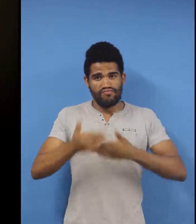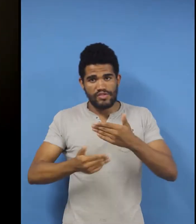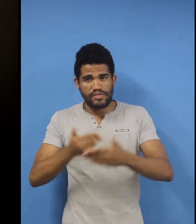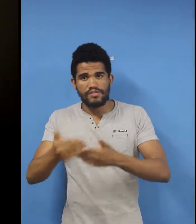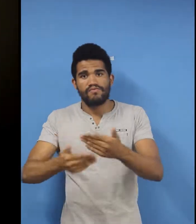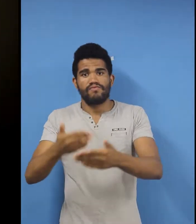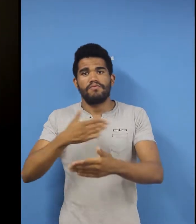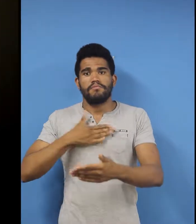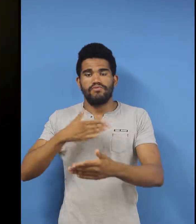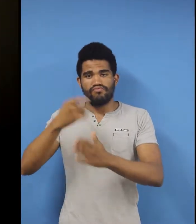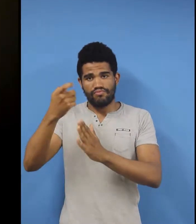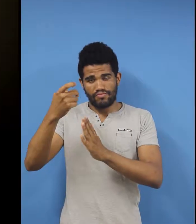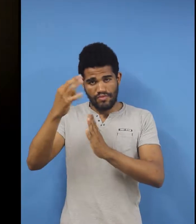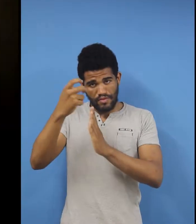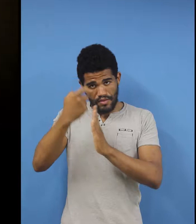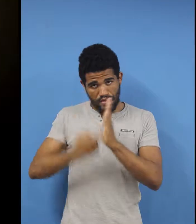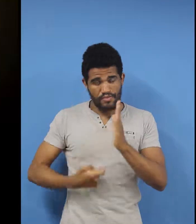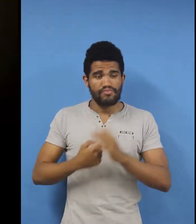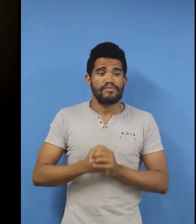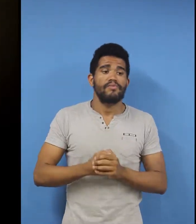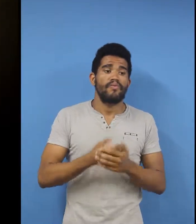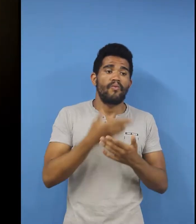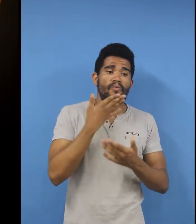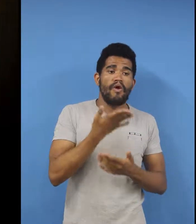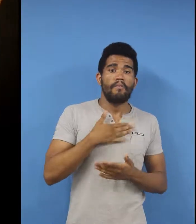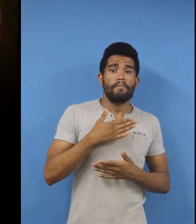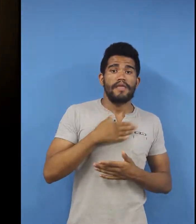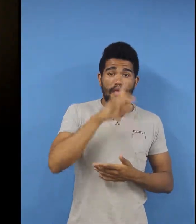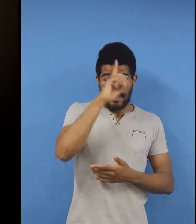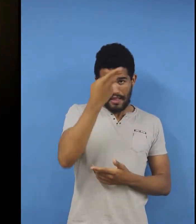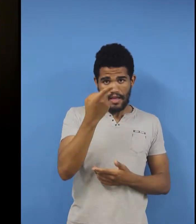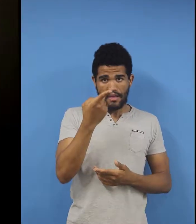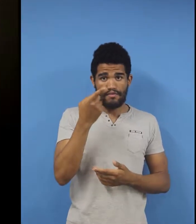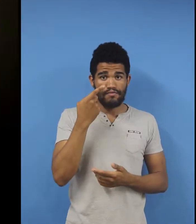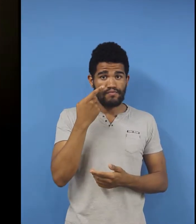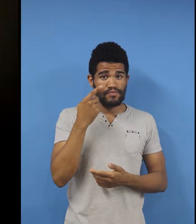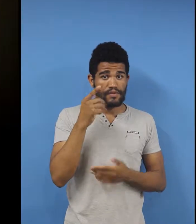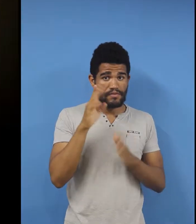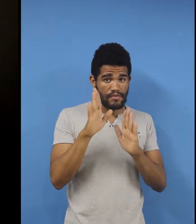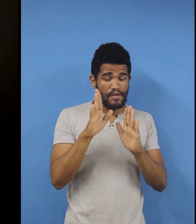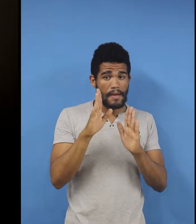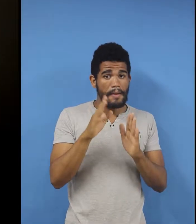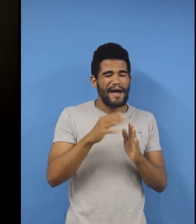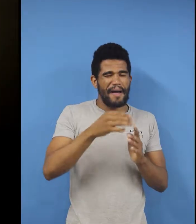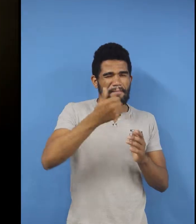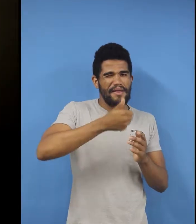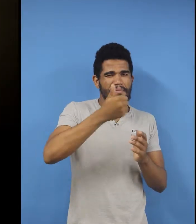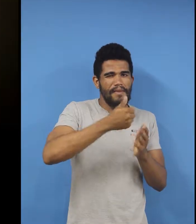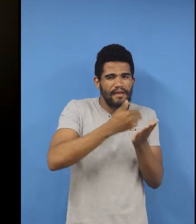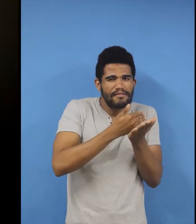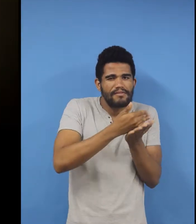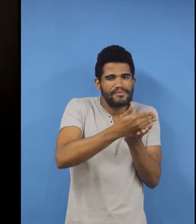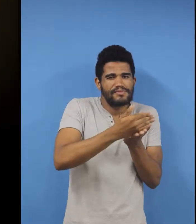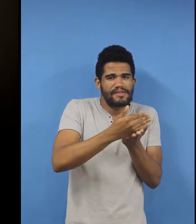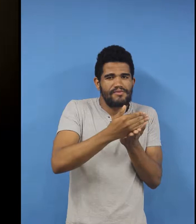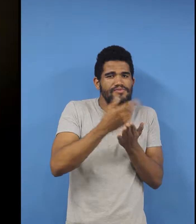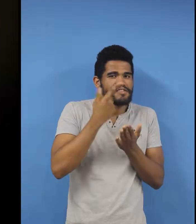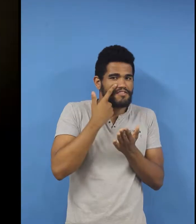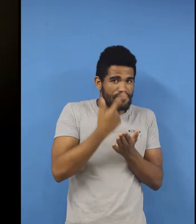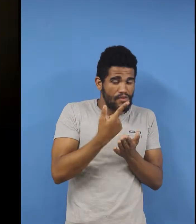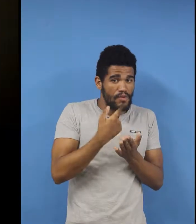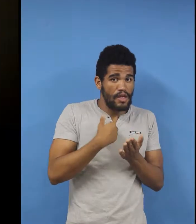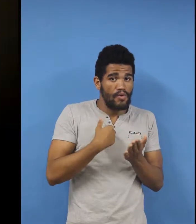para entender isso, ok? Então, lá estarão as minhas ideias, vocês vão ver isso na introdução que eu produzi, e a partir dela